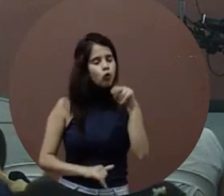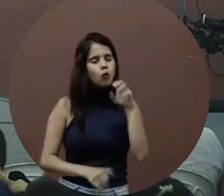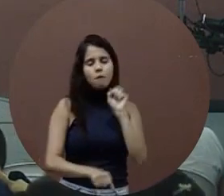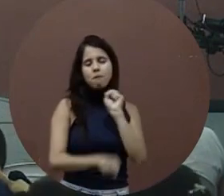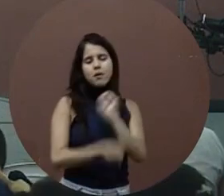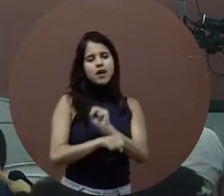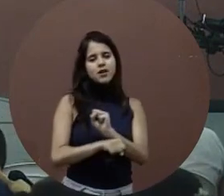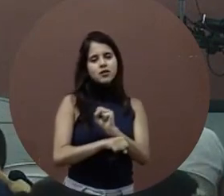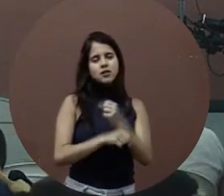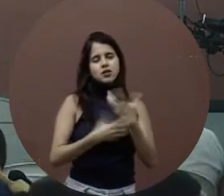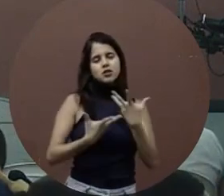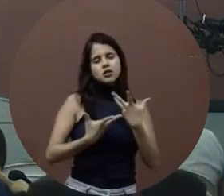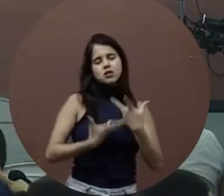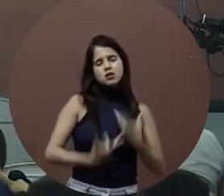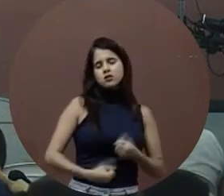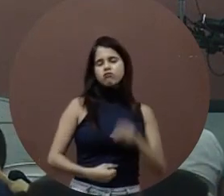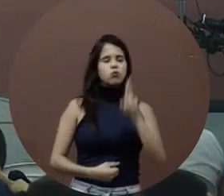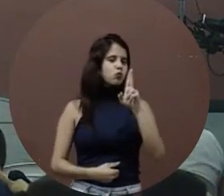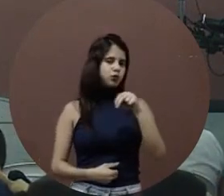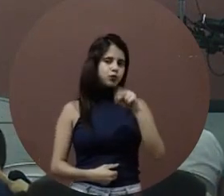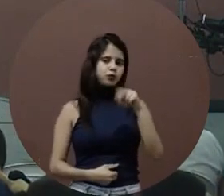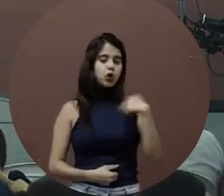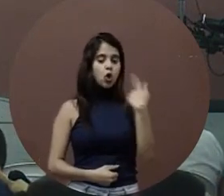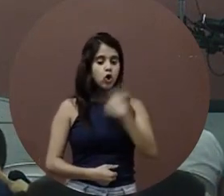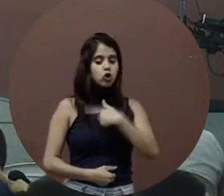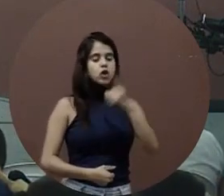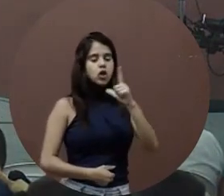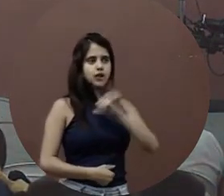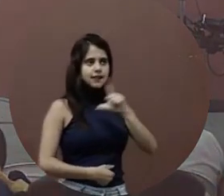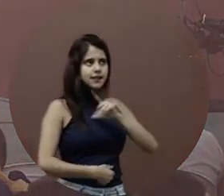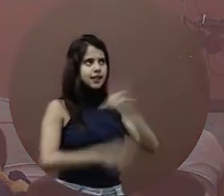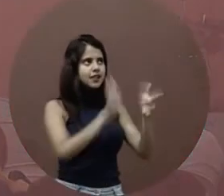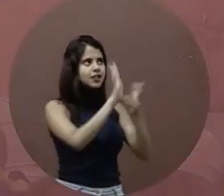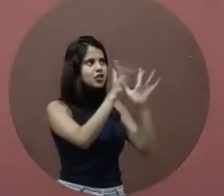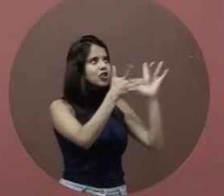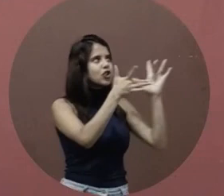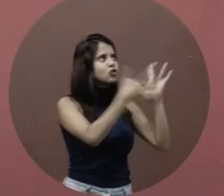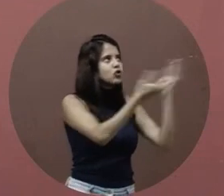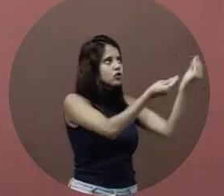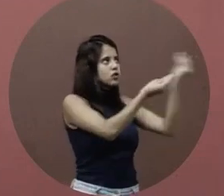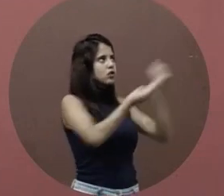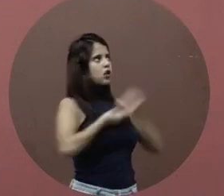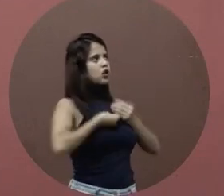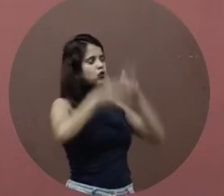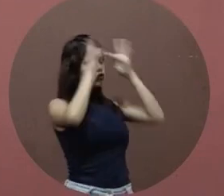autor do qual nós olhamos, consumador